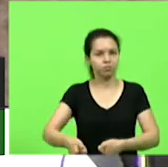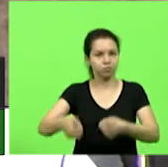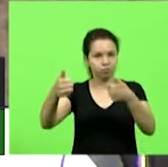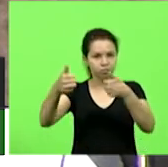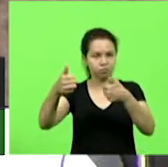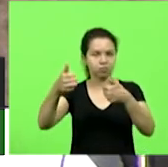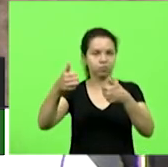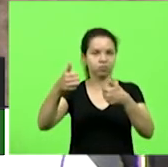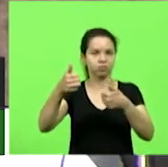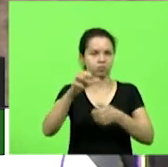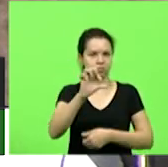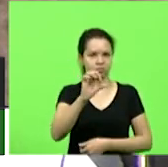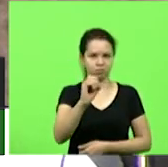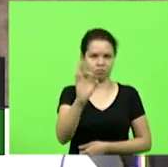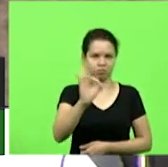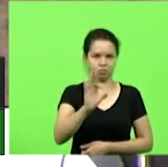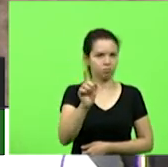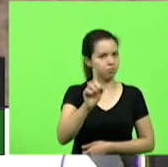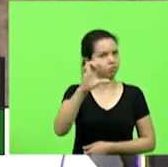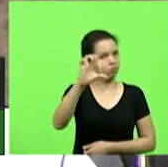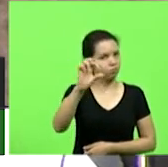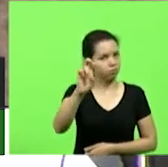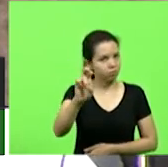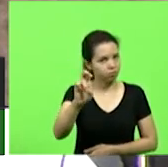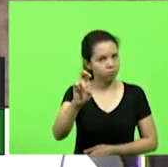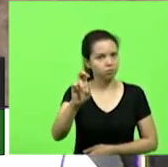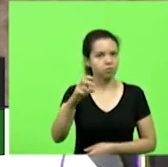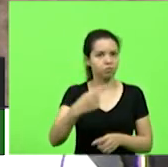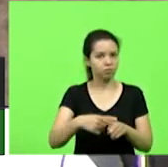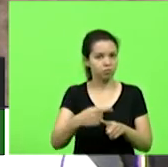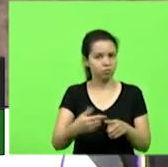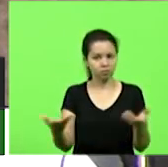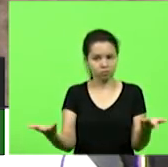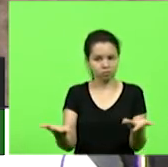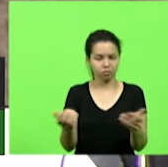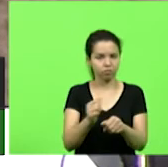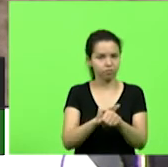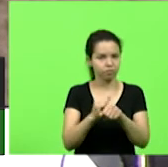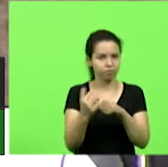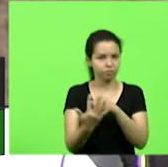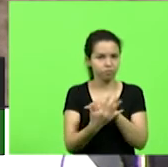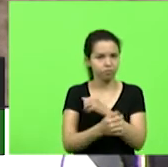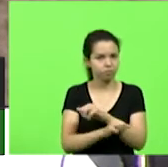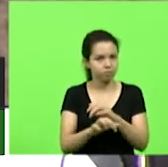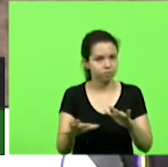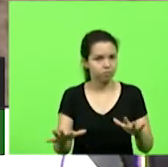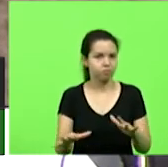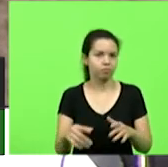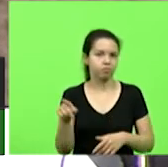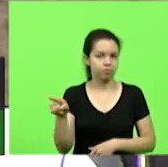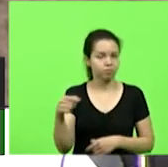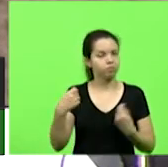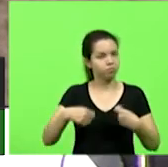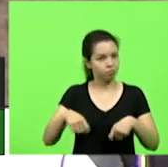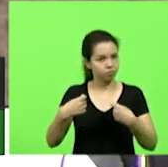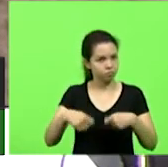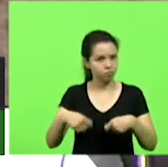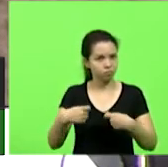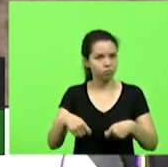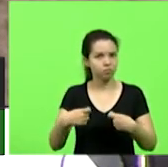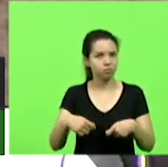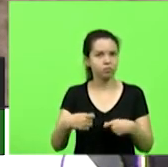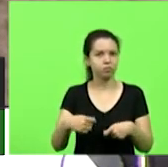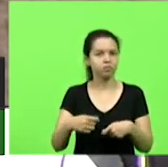90%, 95%, pois estamos numa situação de pandemia, e ele precisa dar